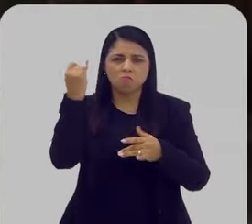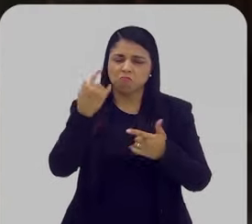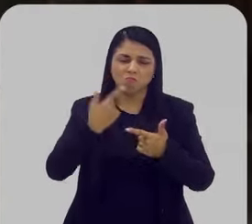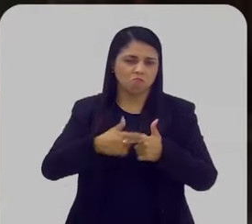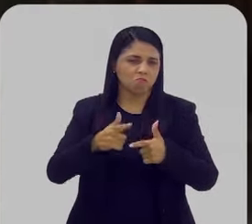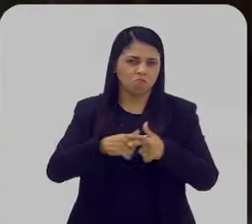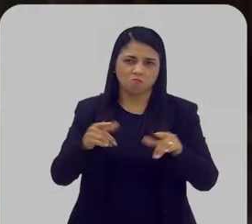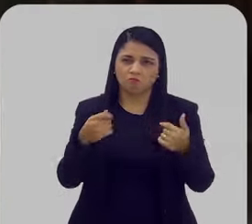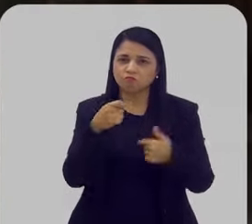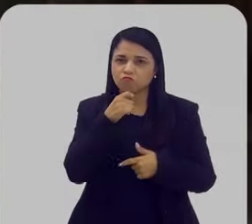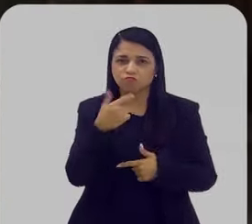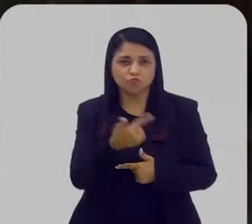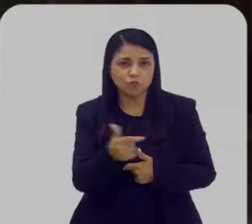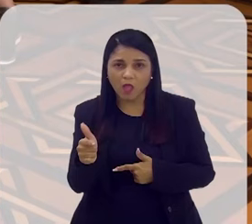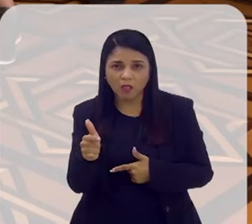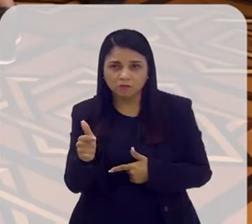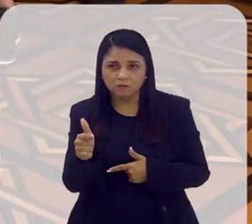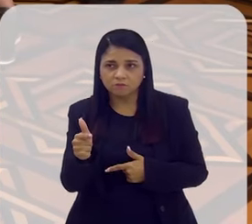ser.